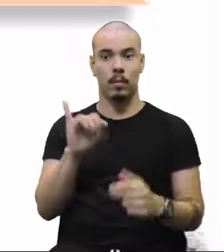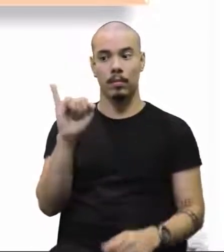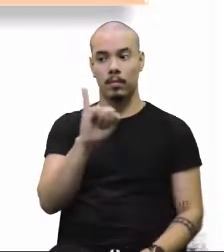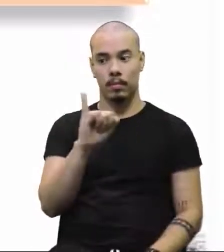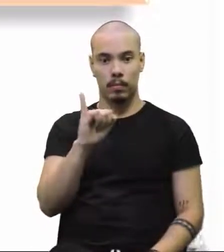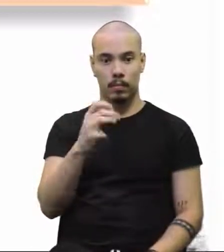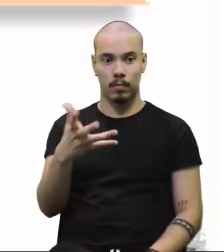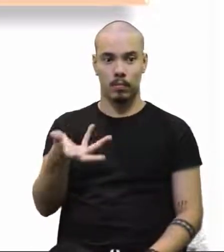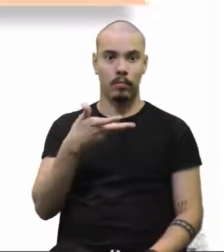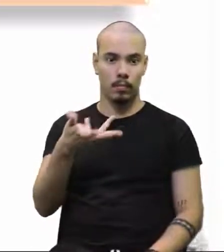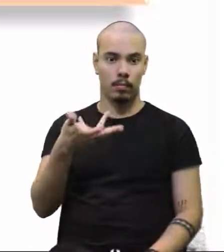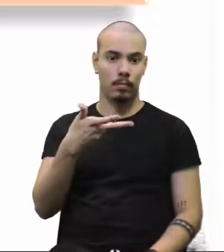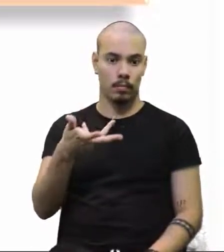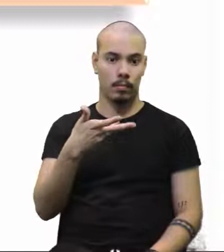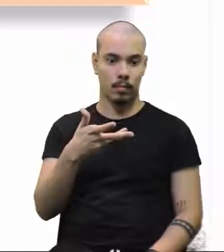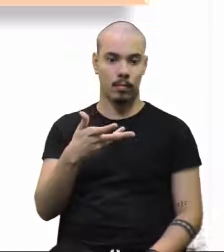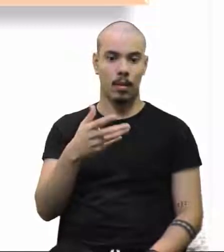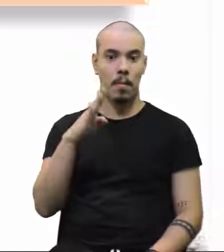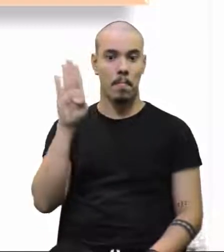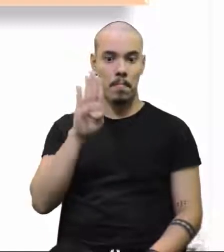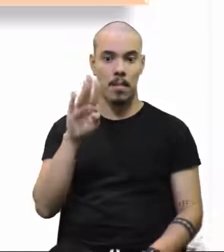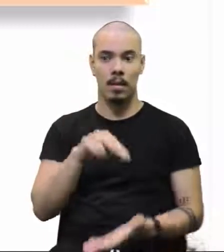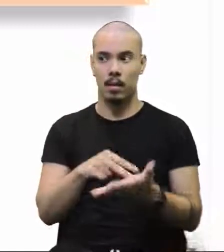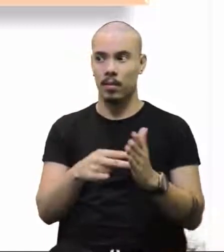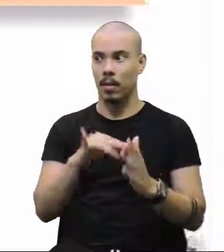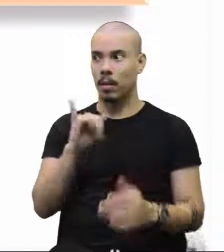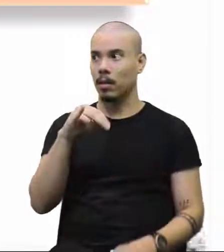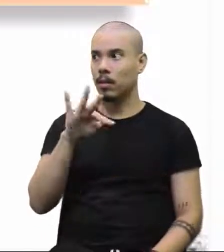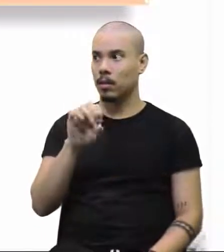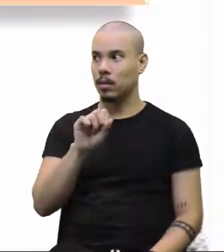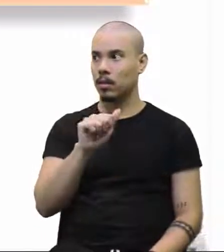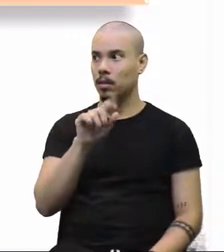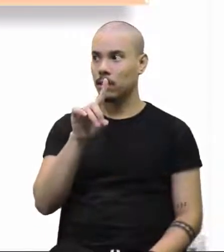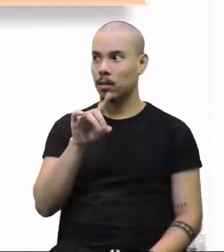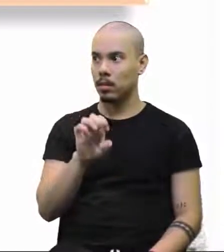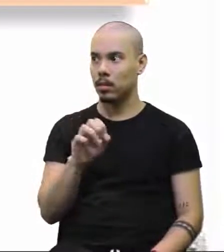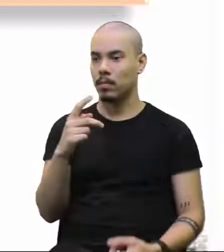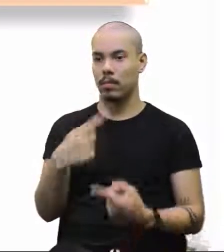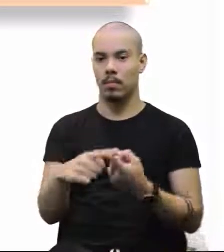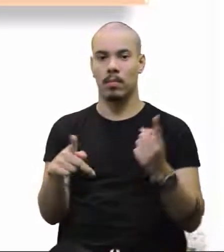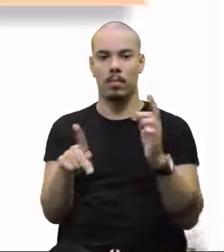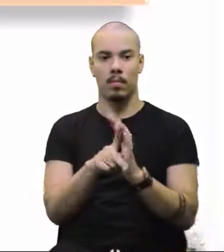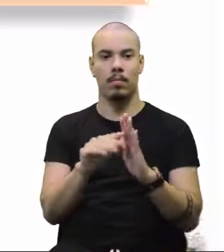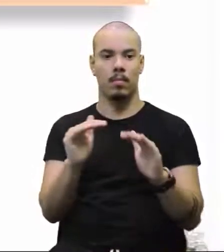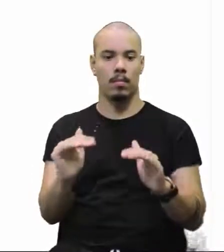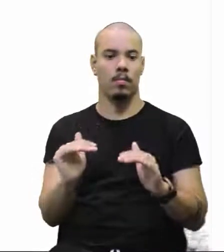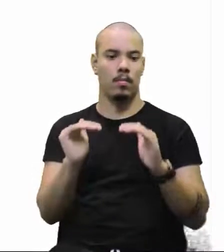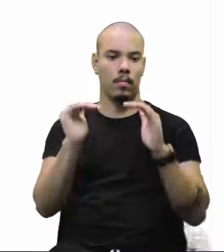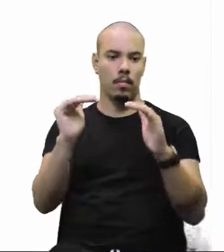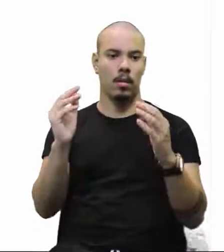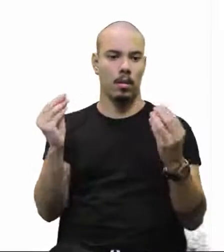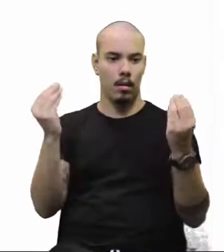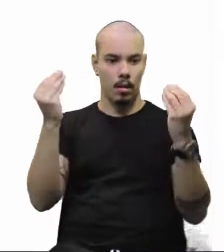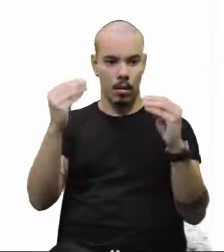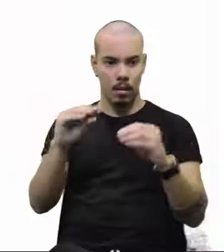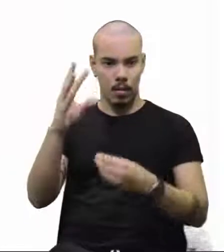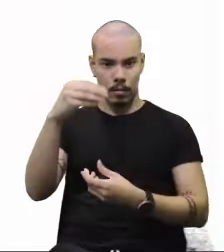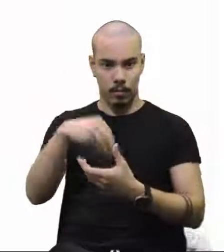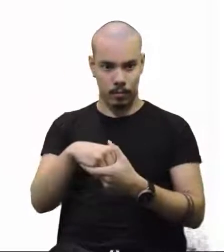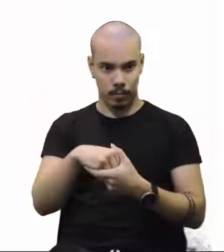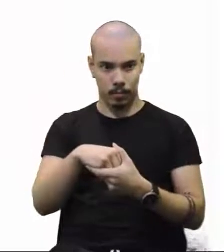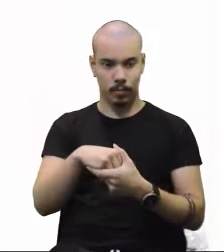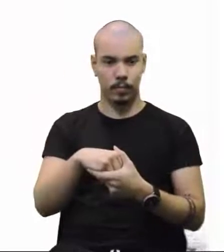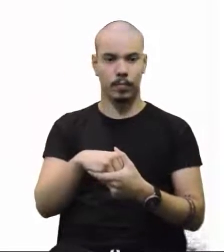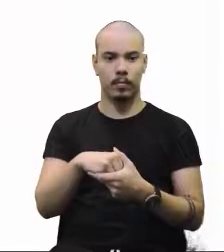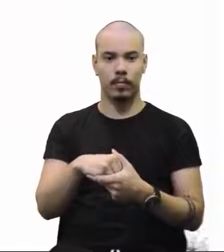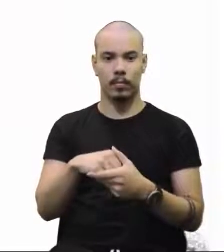intensidade do campo magnético uniforme que a barra vai ser imersa, né, colocada dentro dele. À